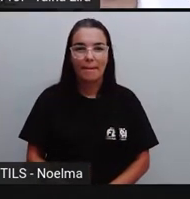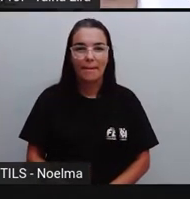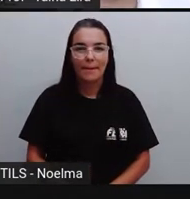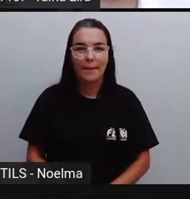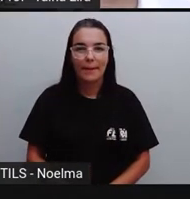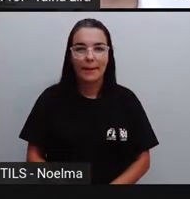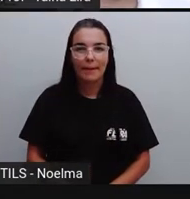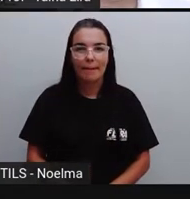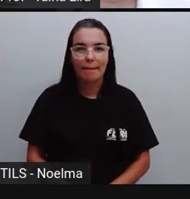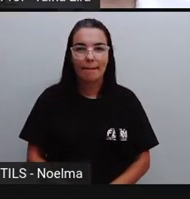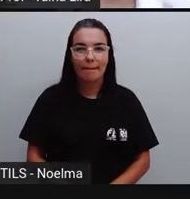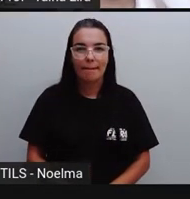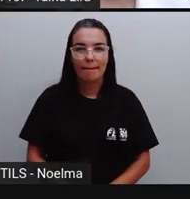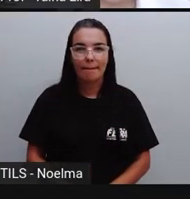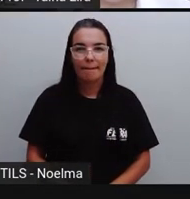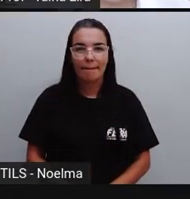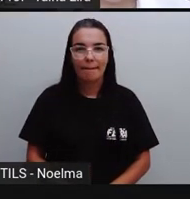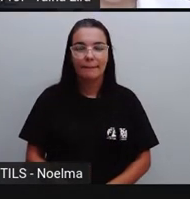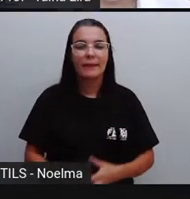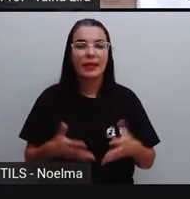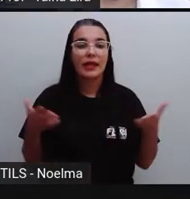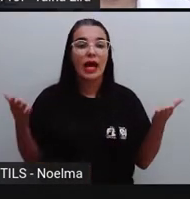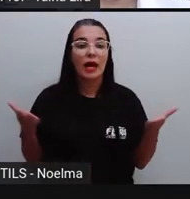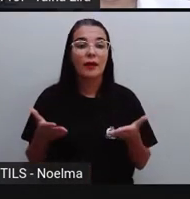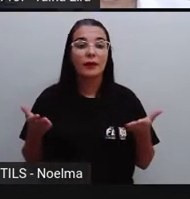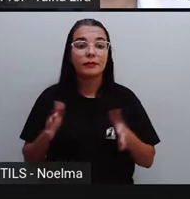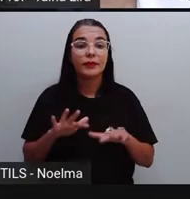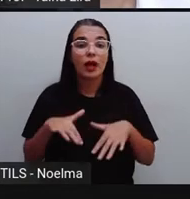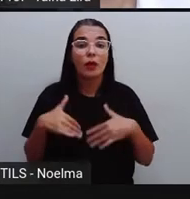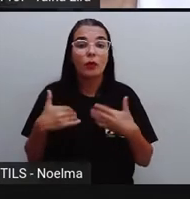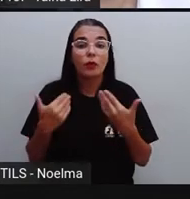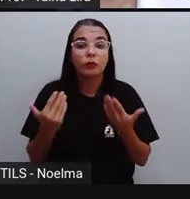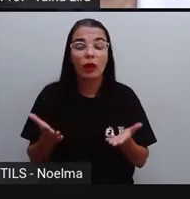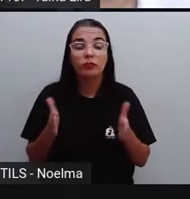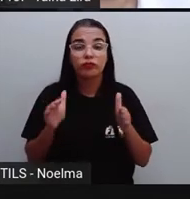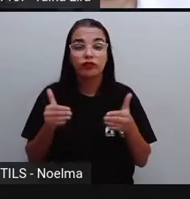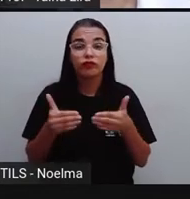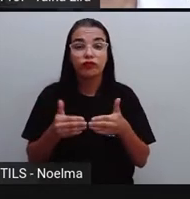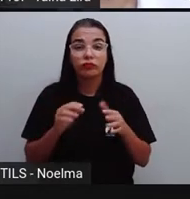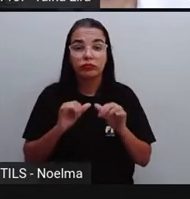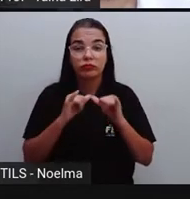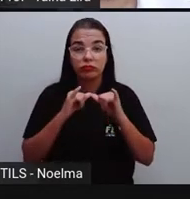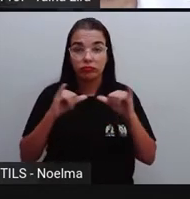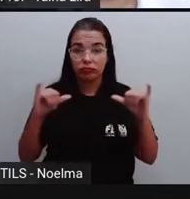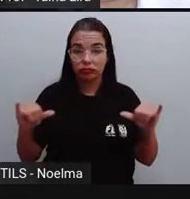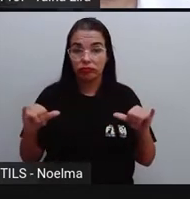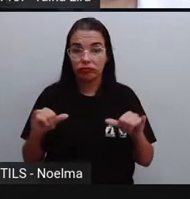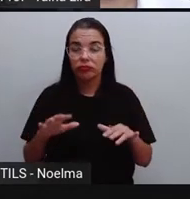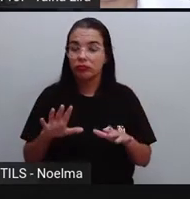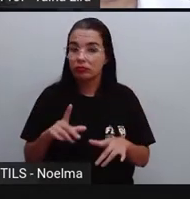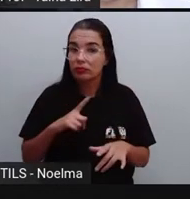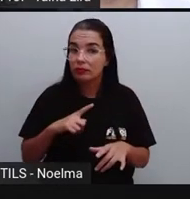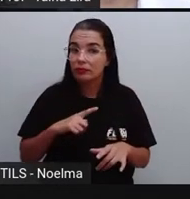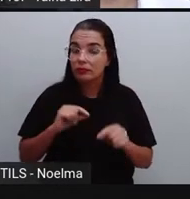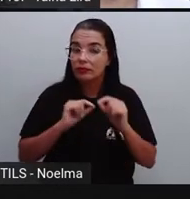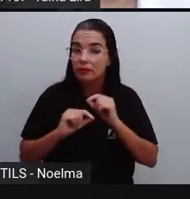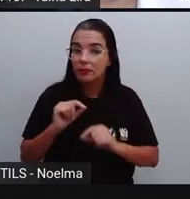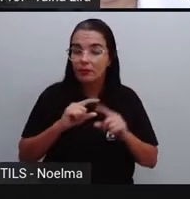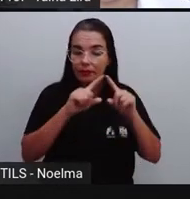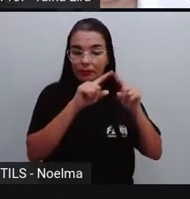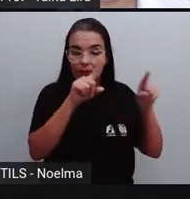E qual é a função do cartaz, né? Então, vamos lá. Bom, a função dele é divulgar uma